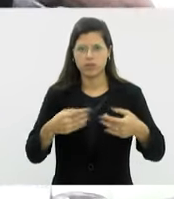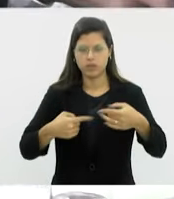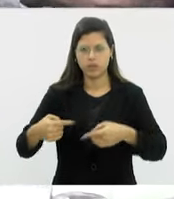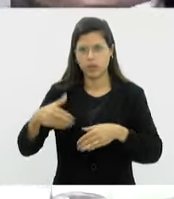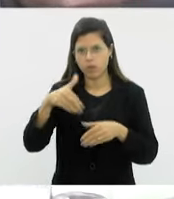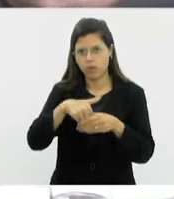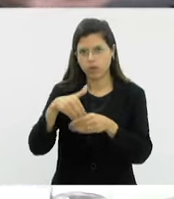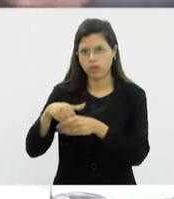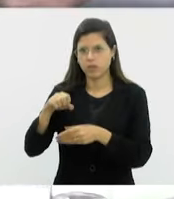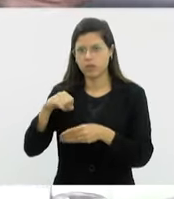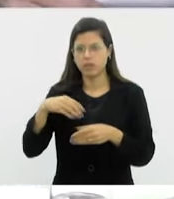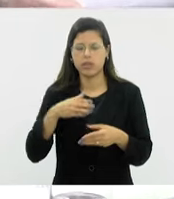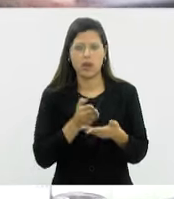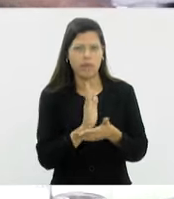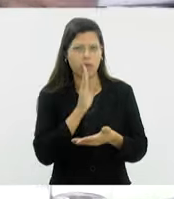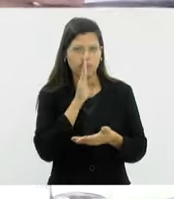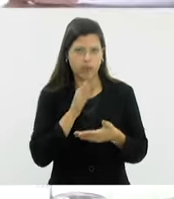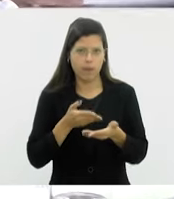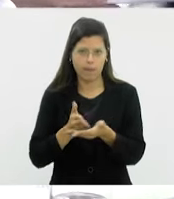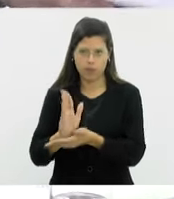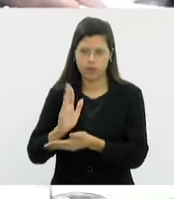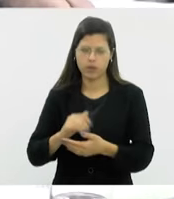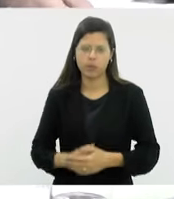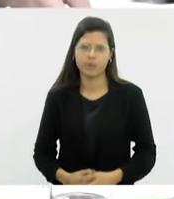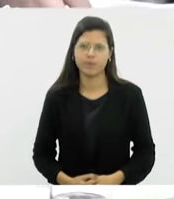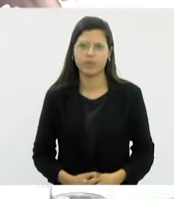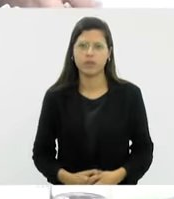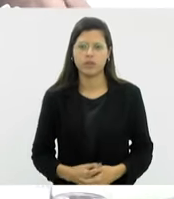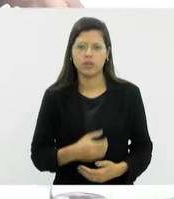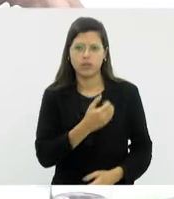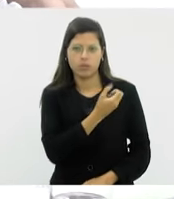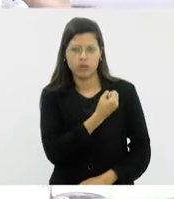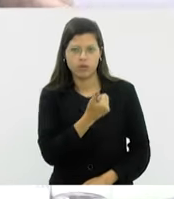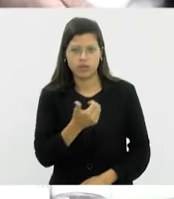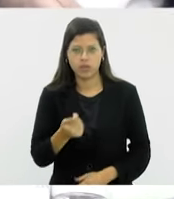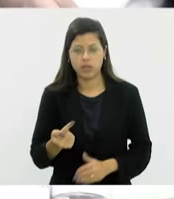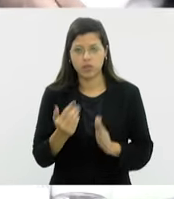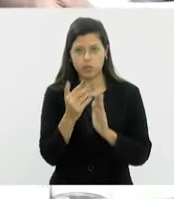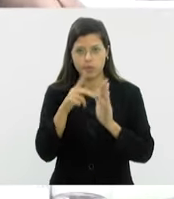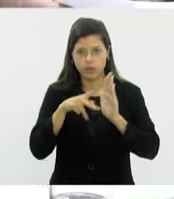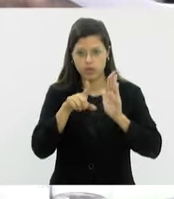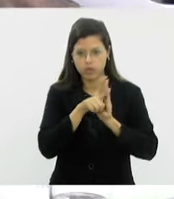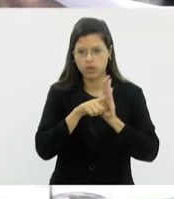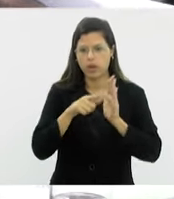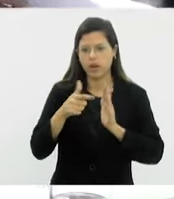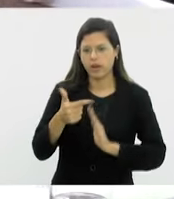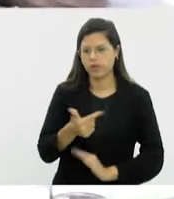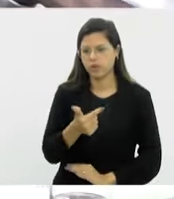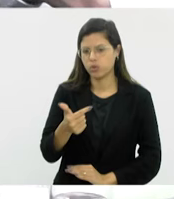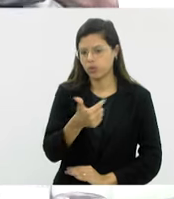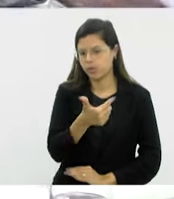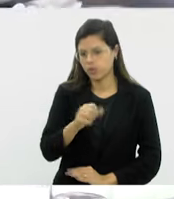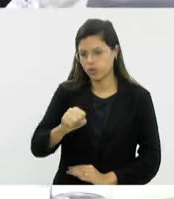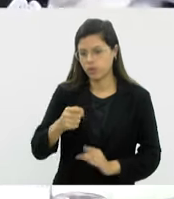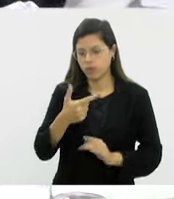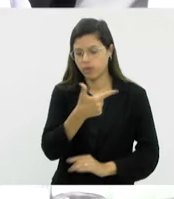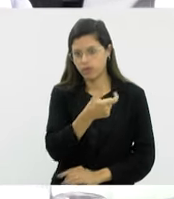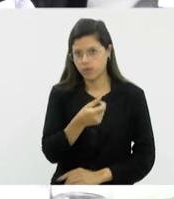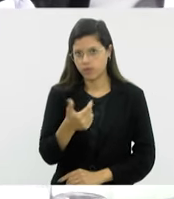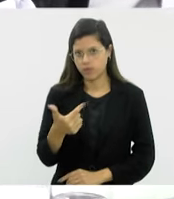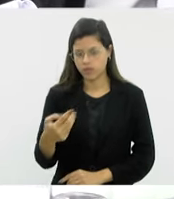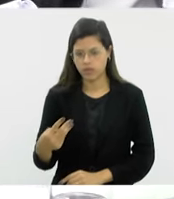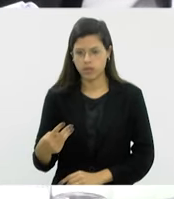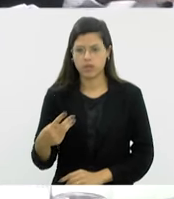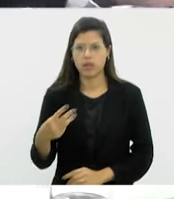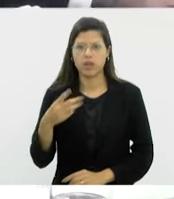em votação, senhores que aprovam, permaneçam como estão, aprovado. 17 da pauta, projeto de lei 2228 de 2023, de